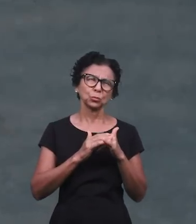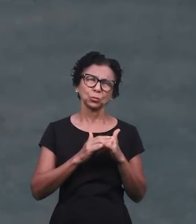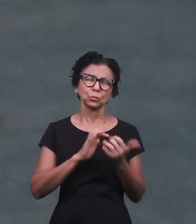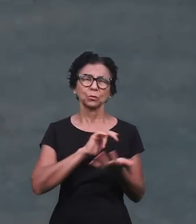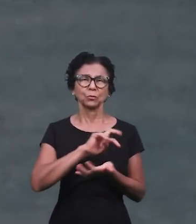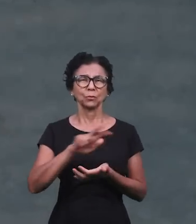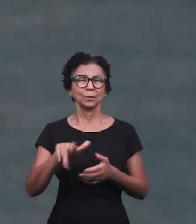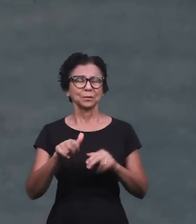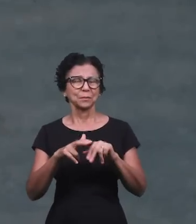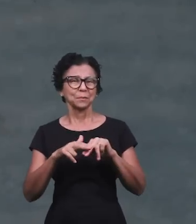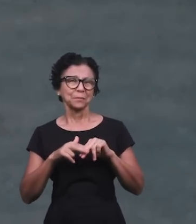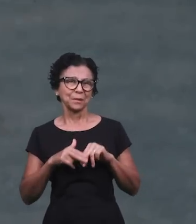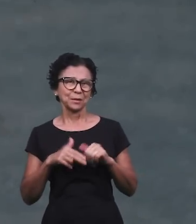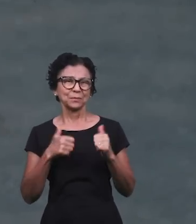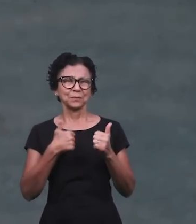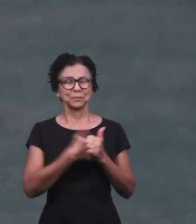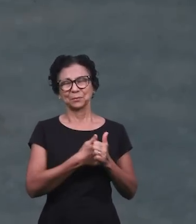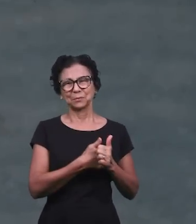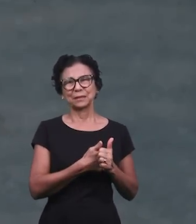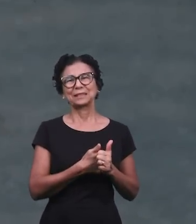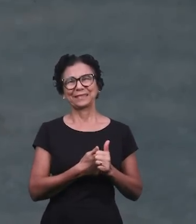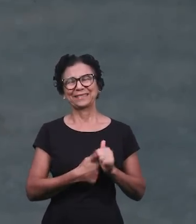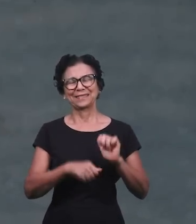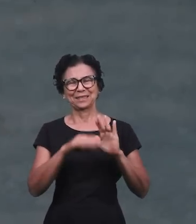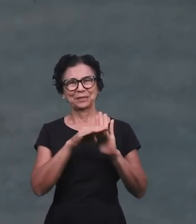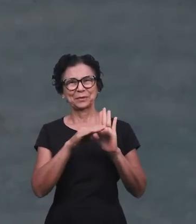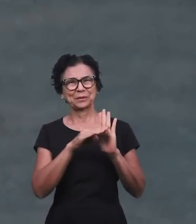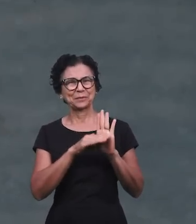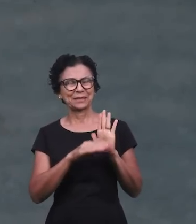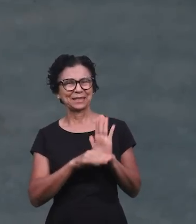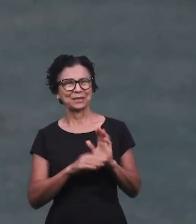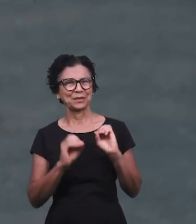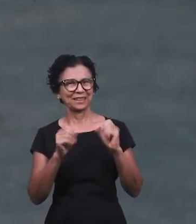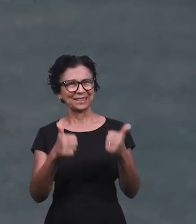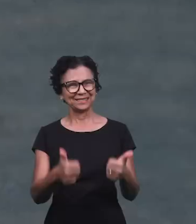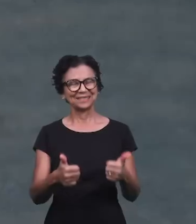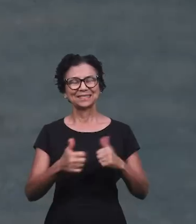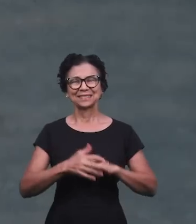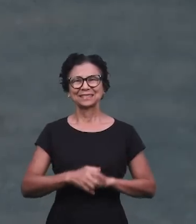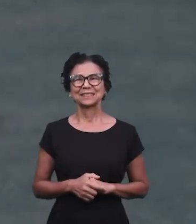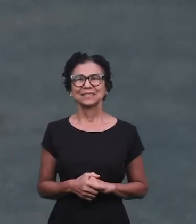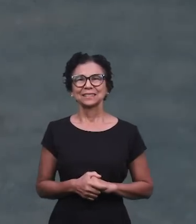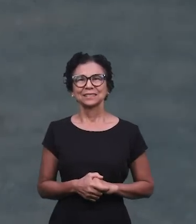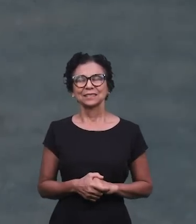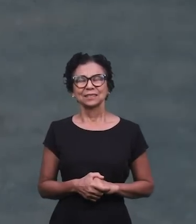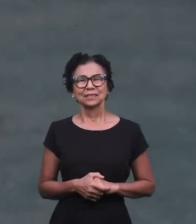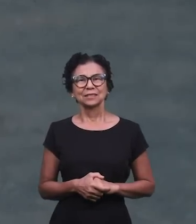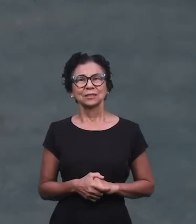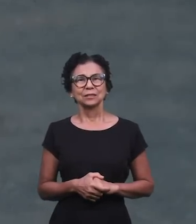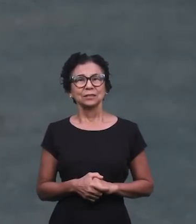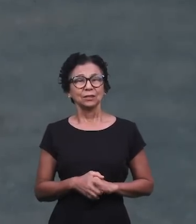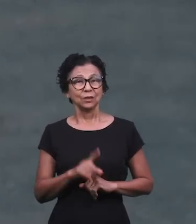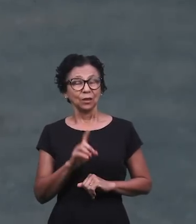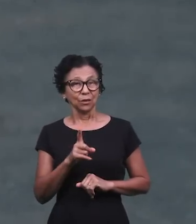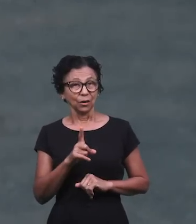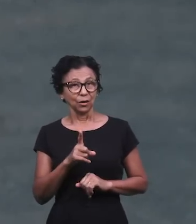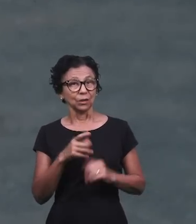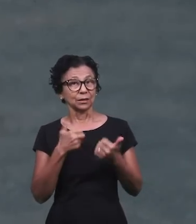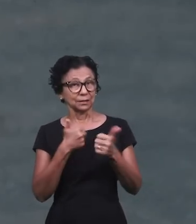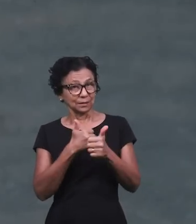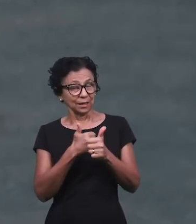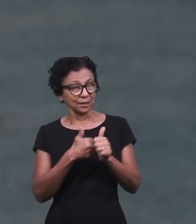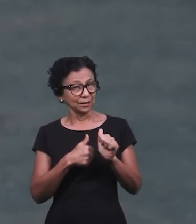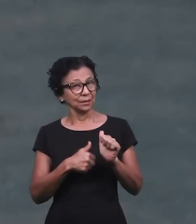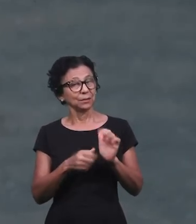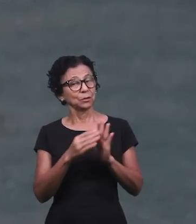diversas formas de acompanhar a nossa programação, tá bom? Então, não deixe de estar seguindo esse conteúdo,